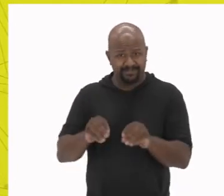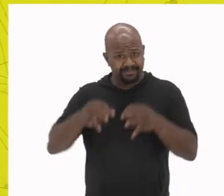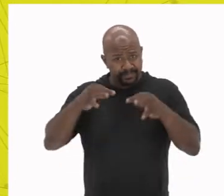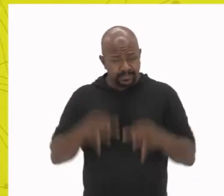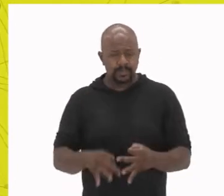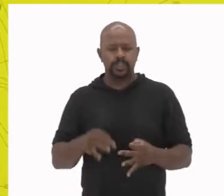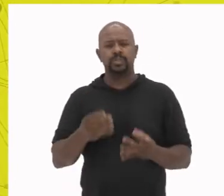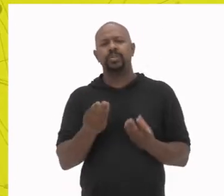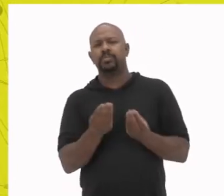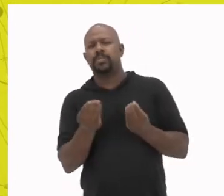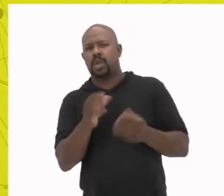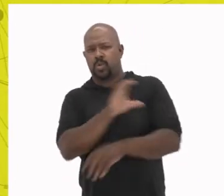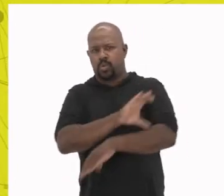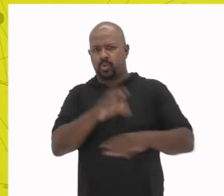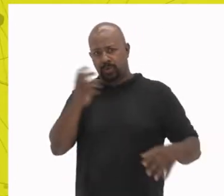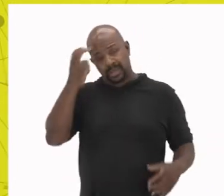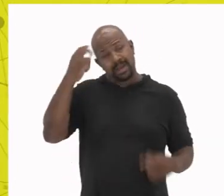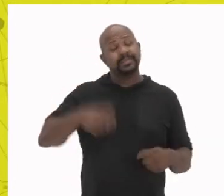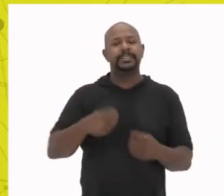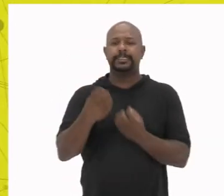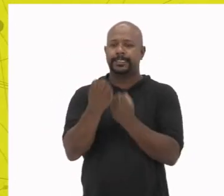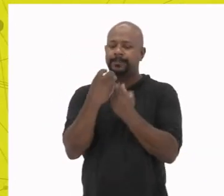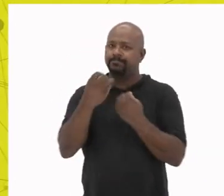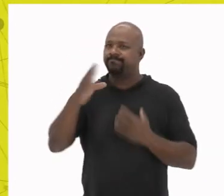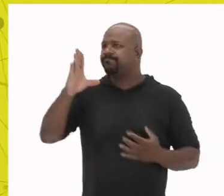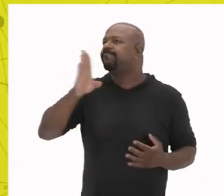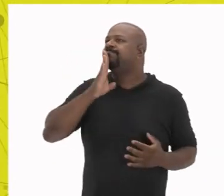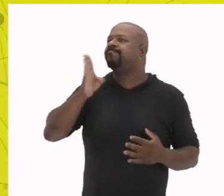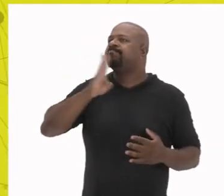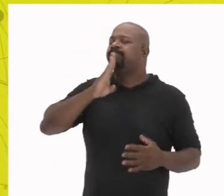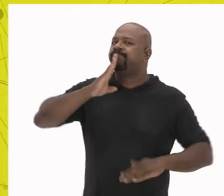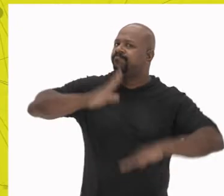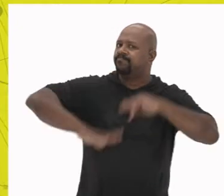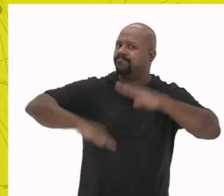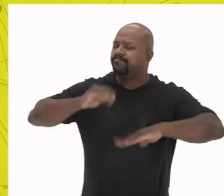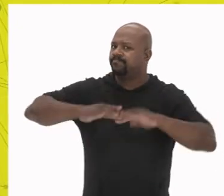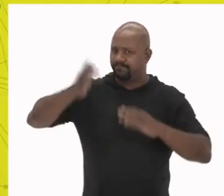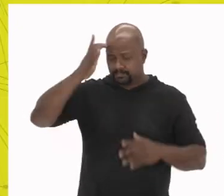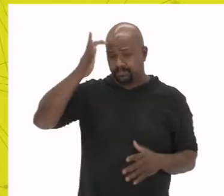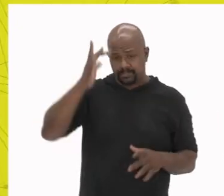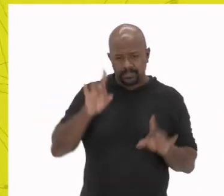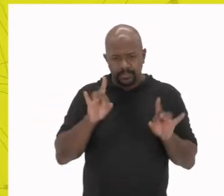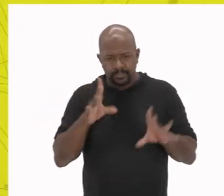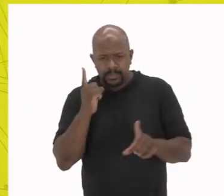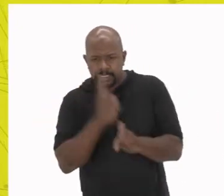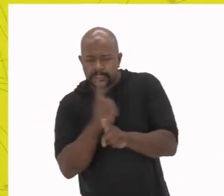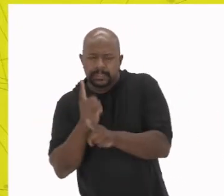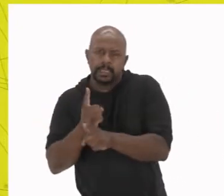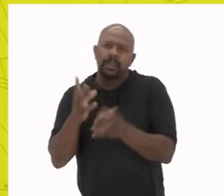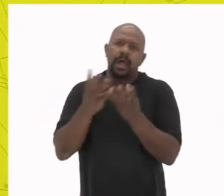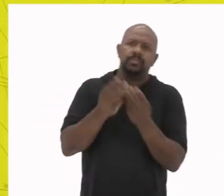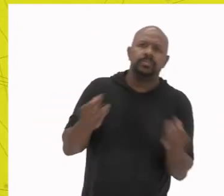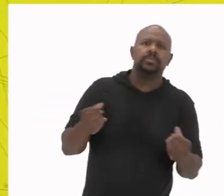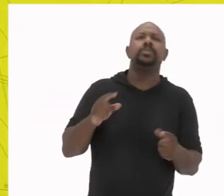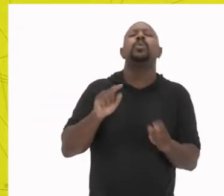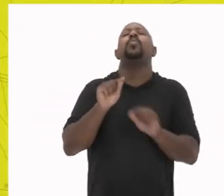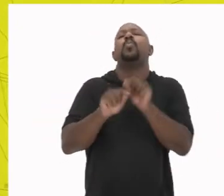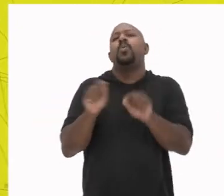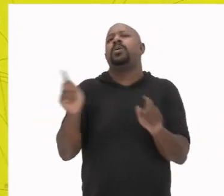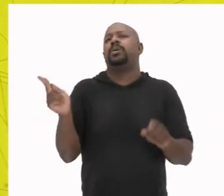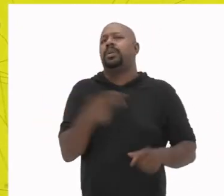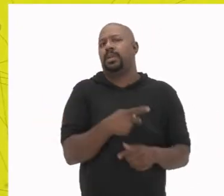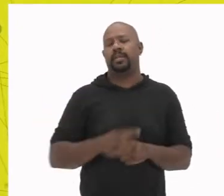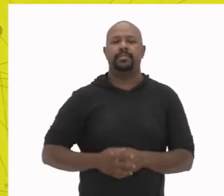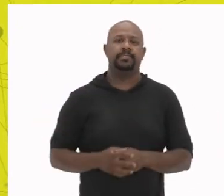Para o manuseio adequado de um bem cultural, é essencial a capacitação do profissional para a identificação dos danos e